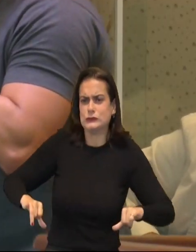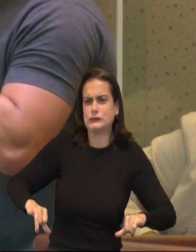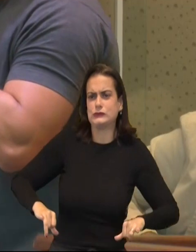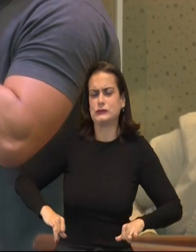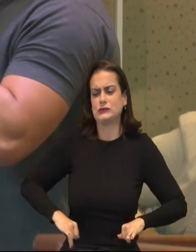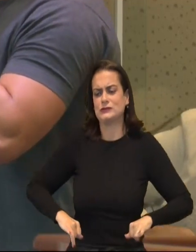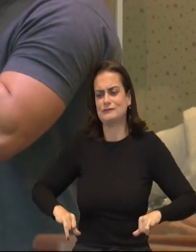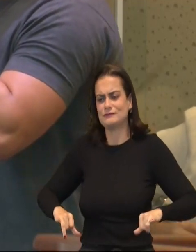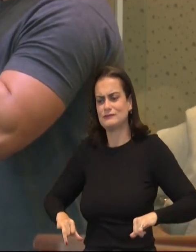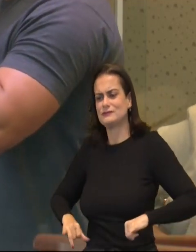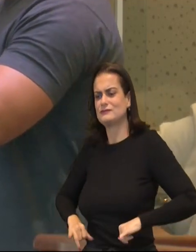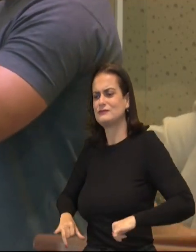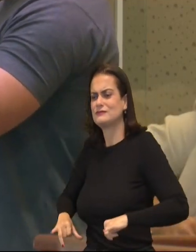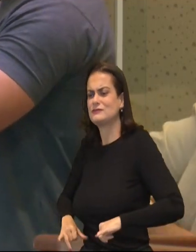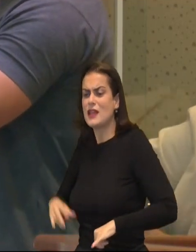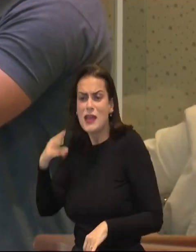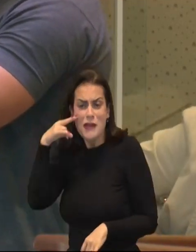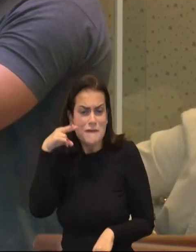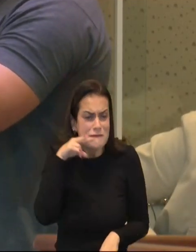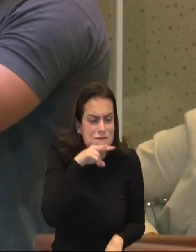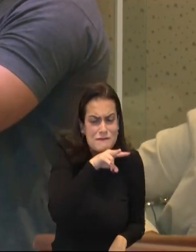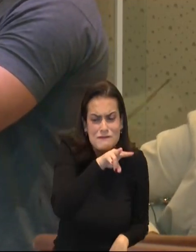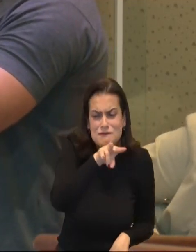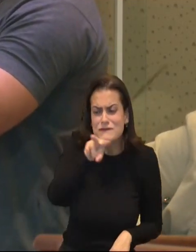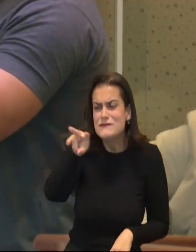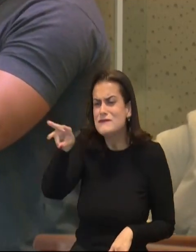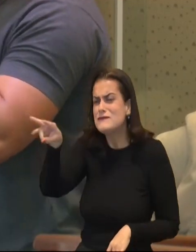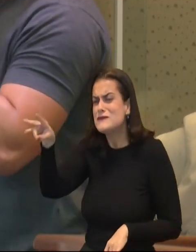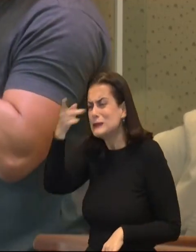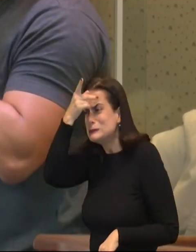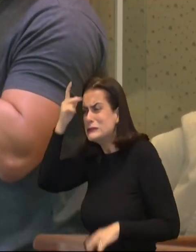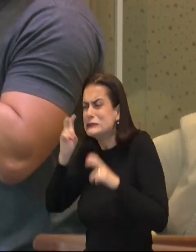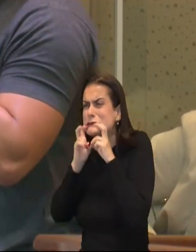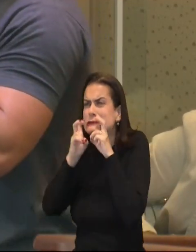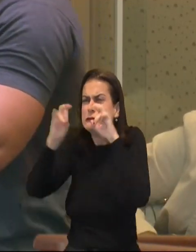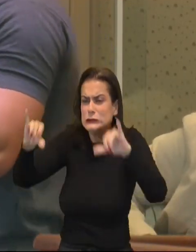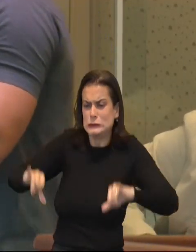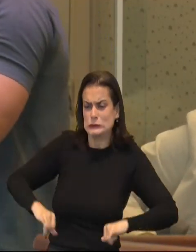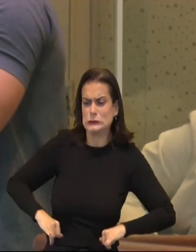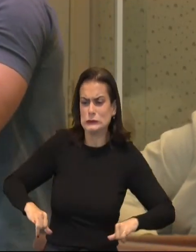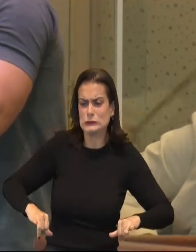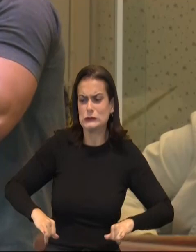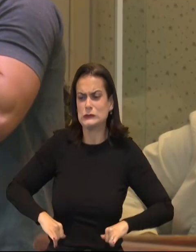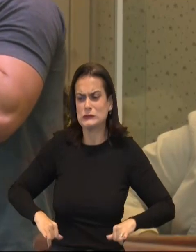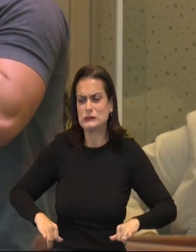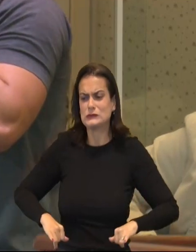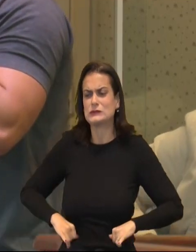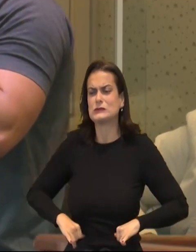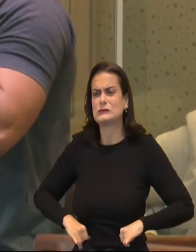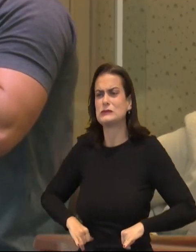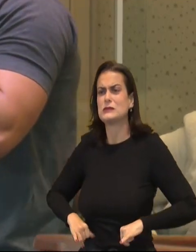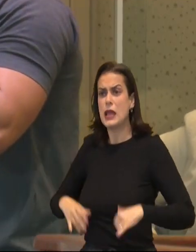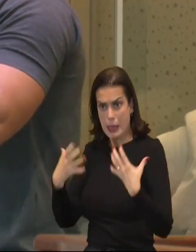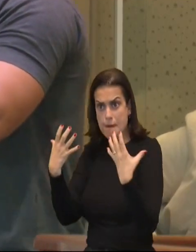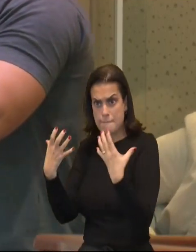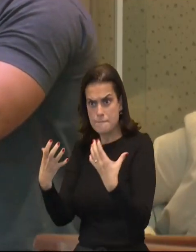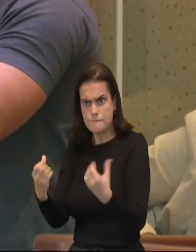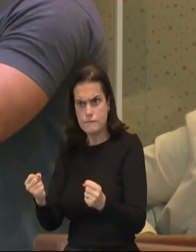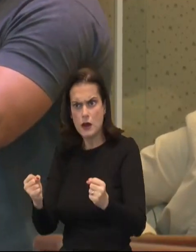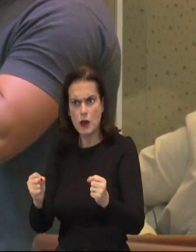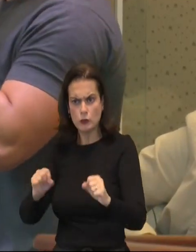clamor, ouço um clamor. Vou cruzar fronteiras,